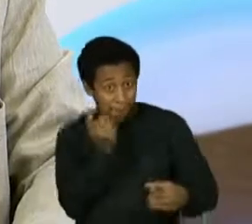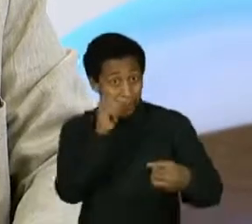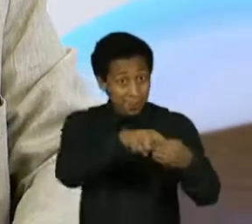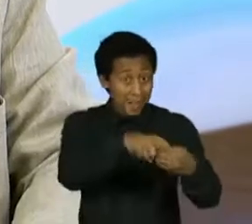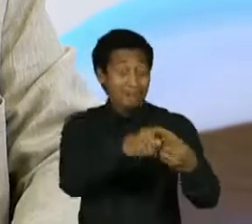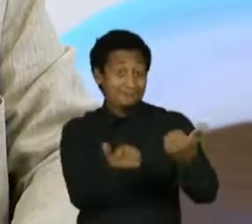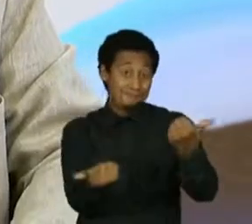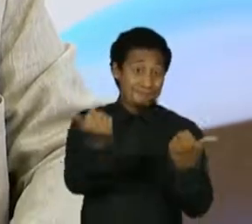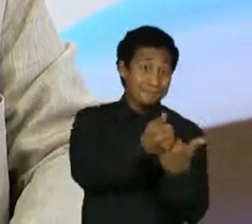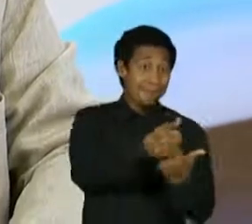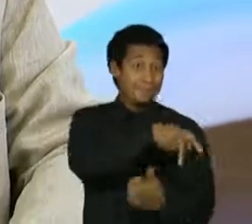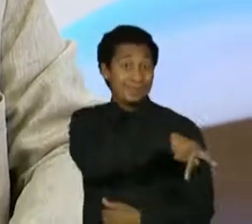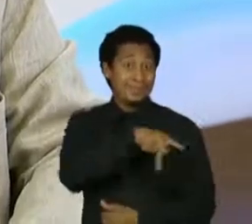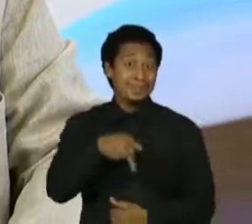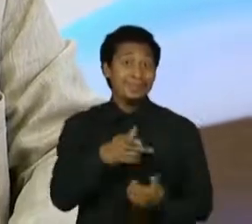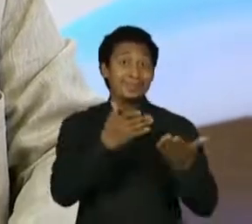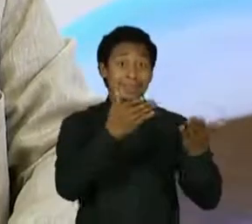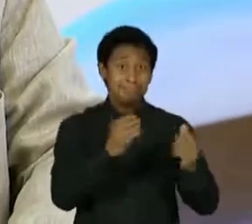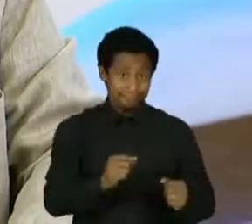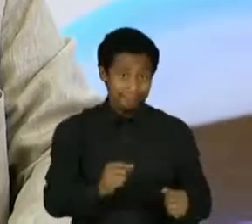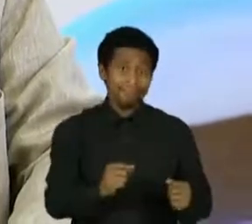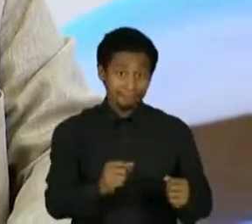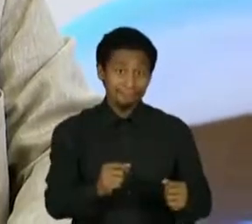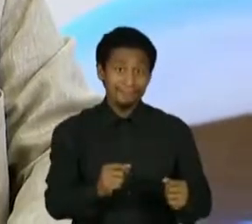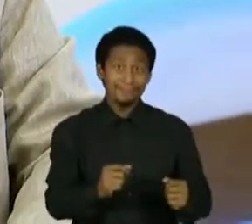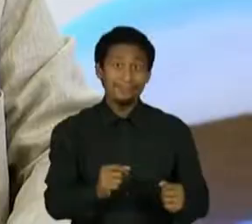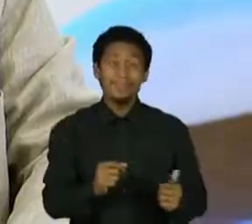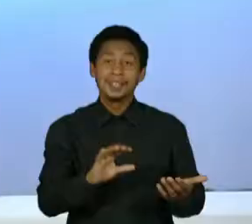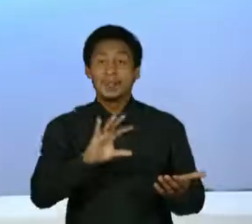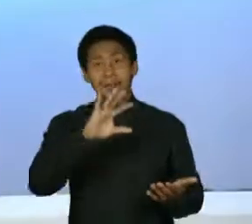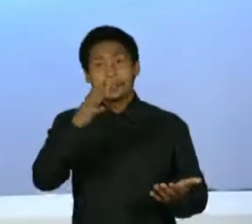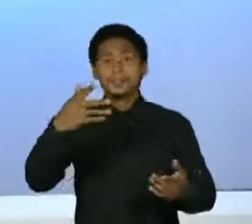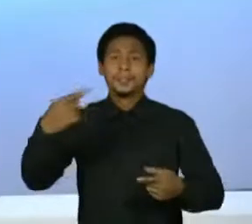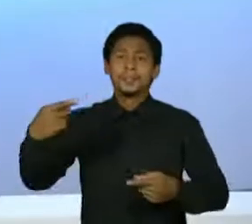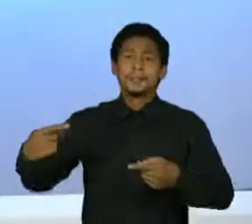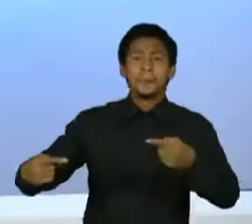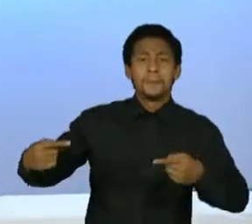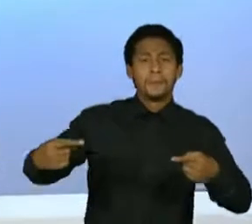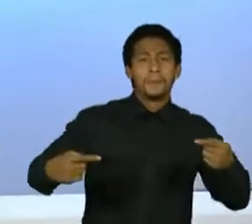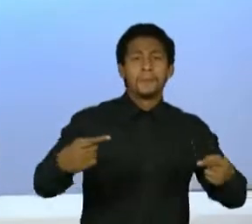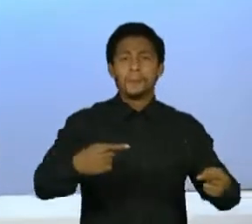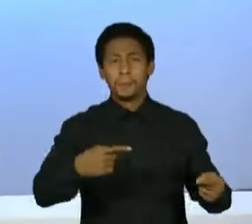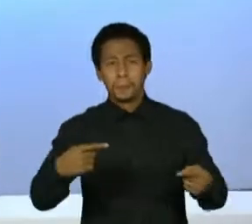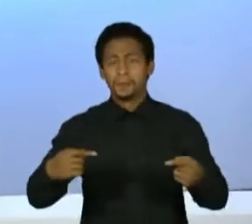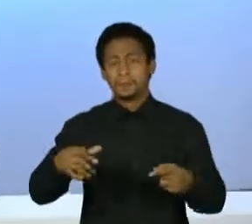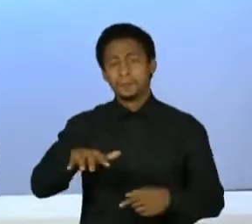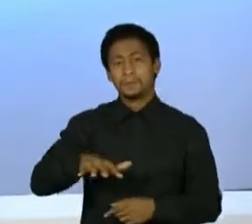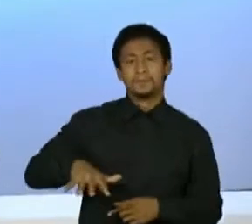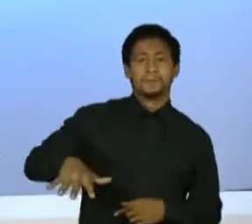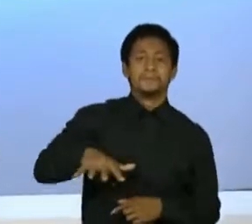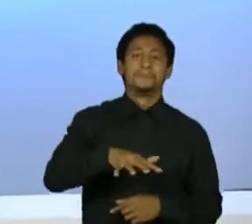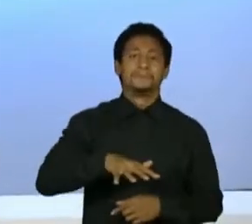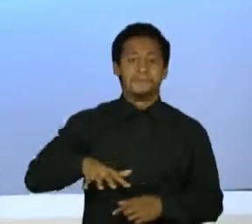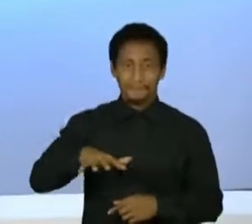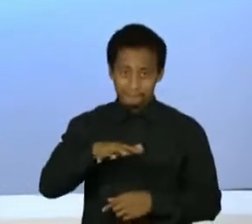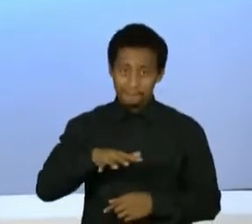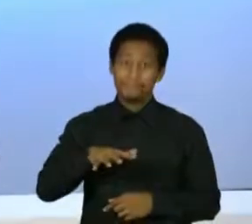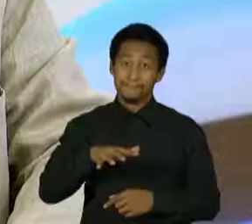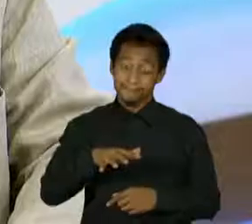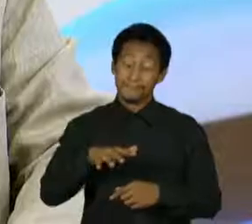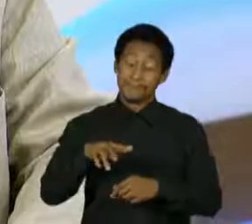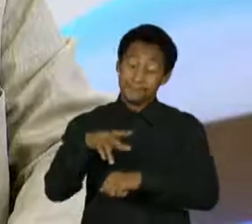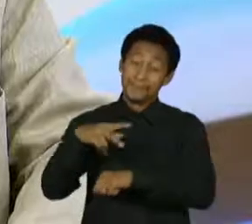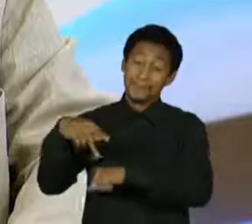importante em todas as inclusive em todas as políticas que ele tem notado também no setor